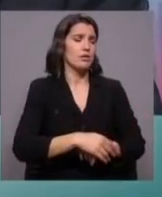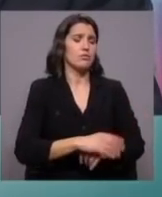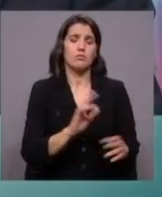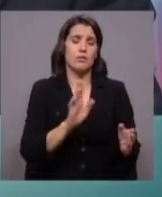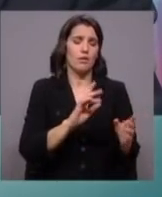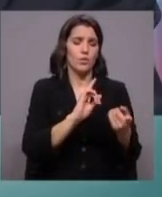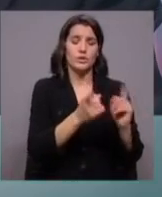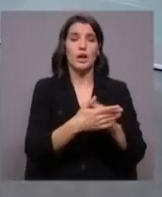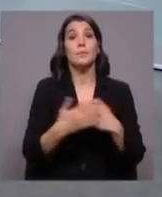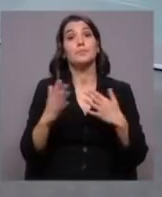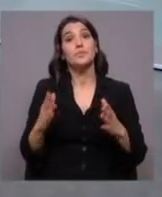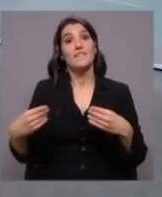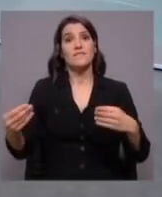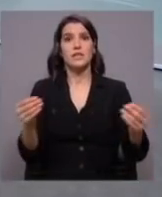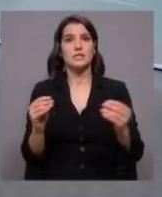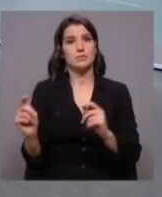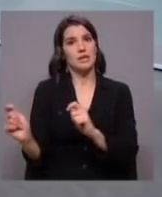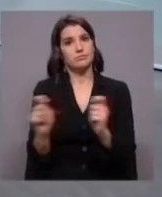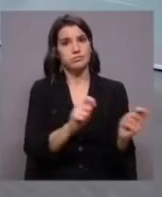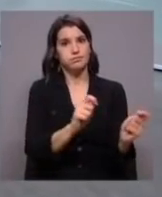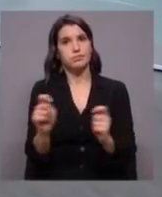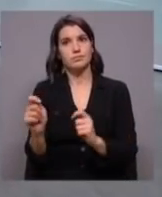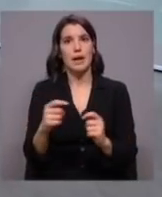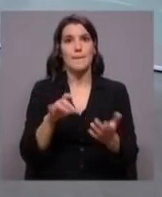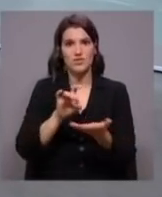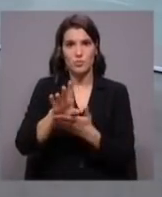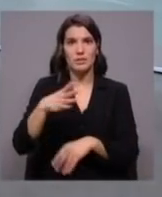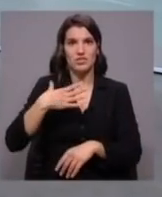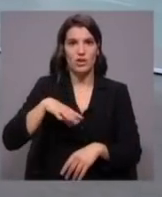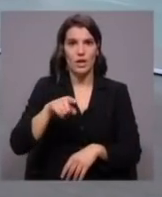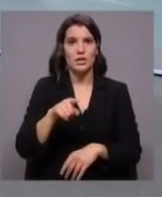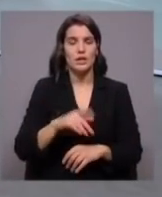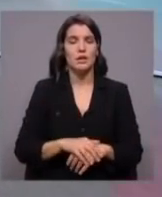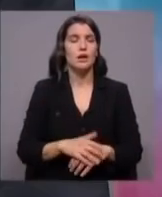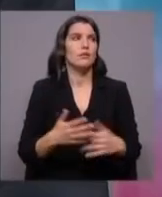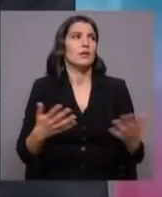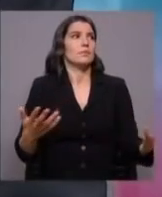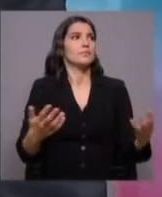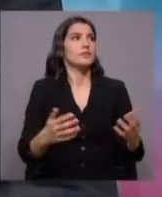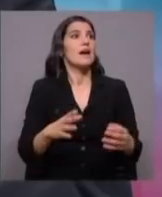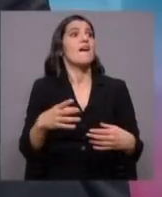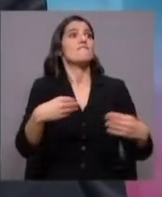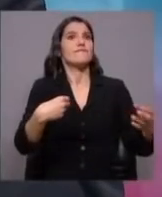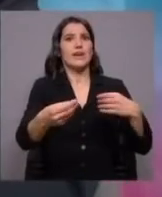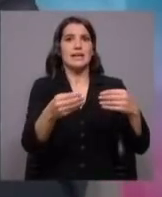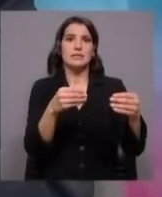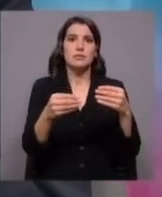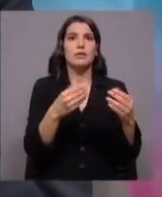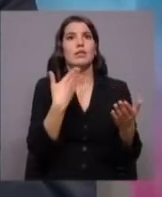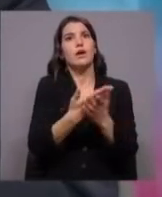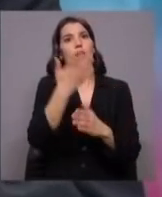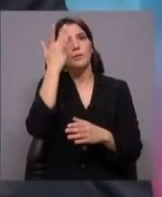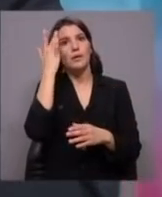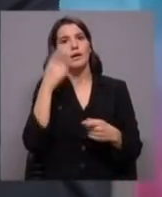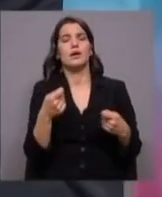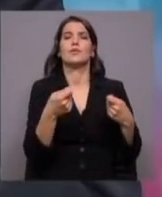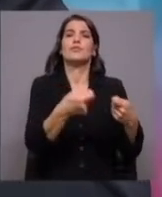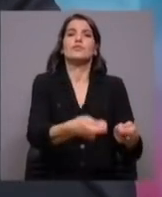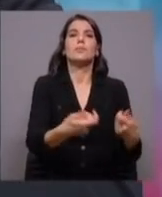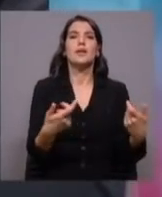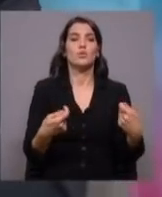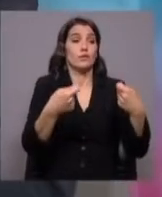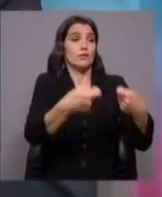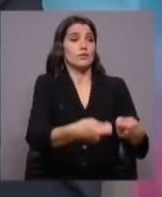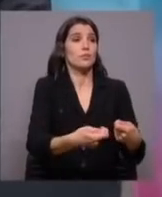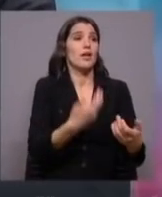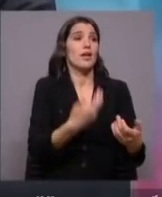repito, maior flexibilidade para permitir mais... Foi essa do Sócrates, exato. Claro que maior flexibilidade facilita o investimento. O investimento